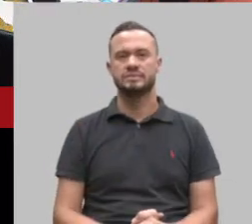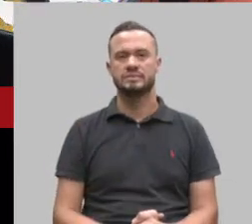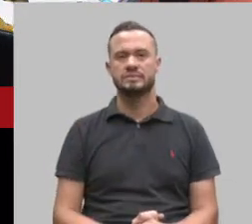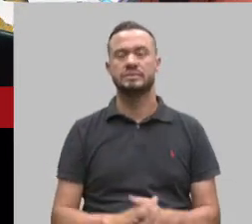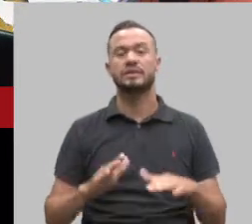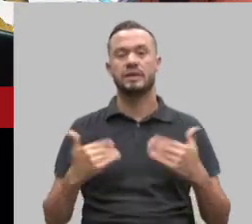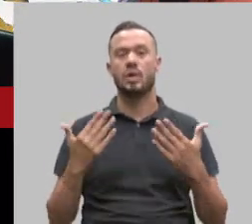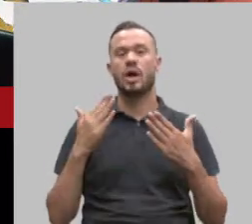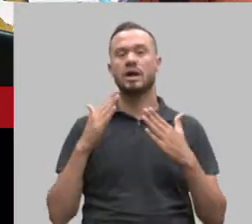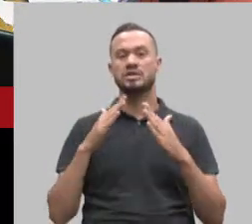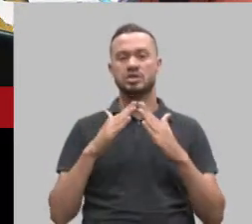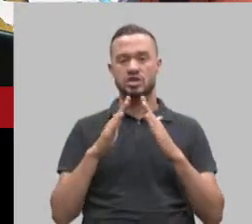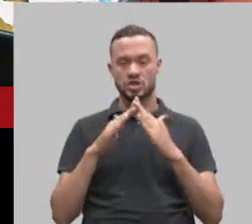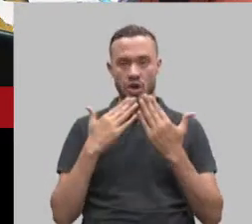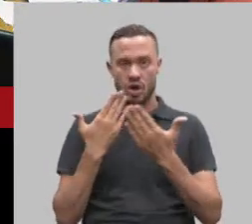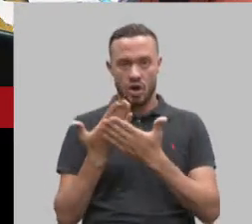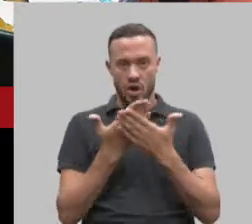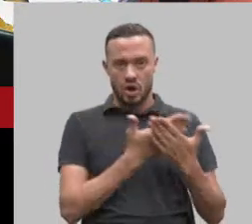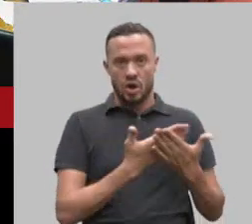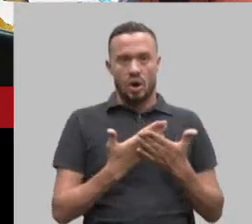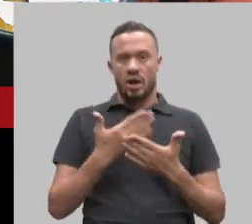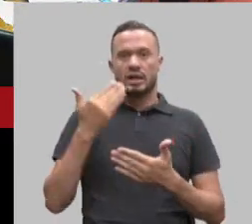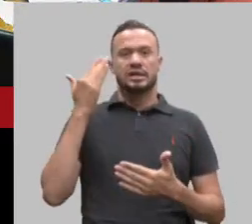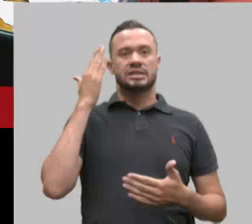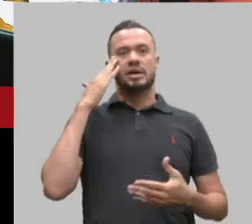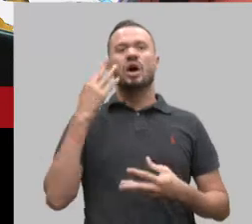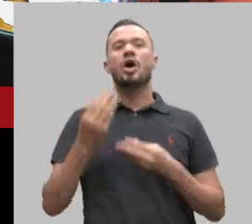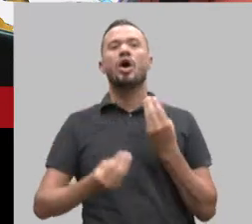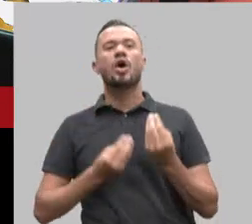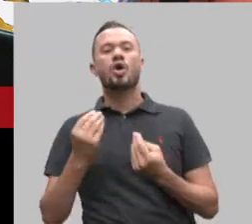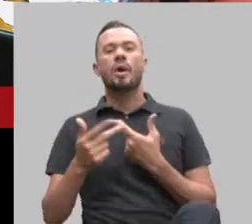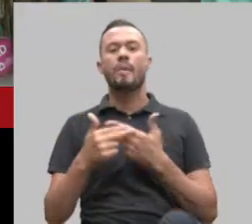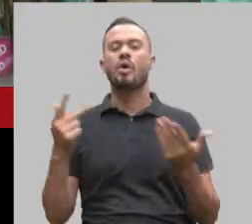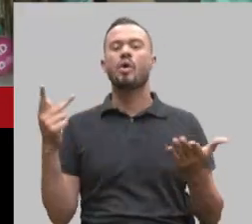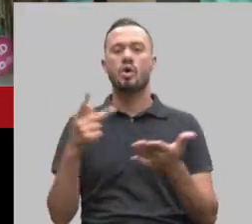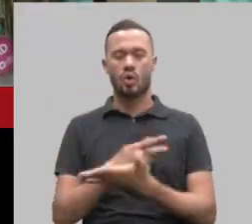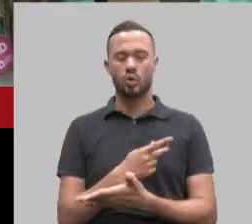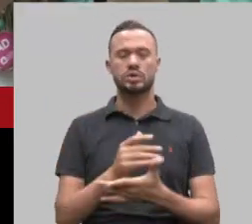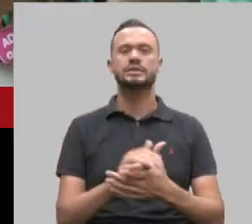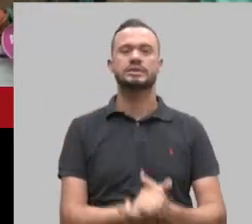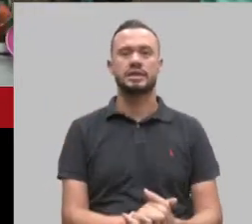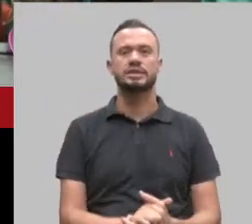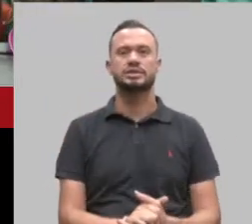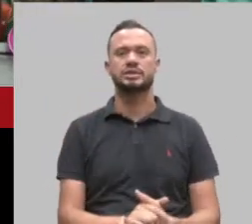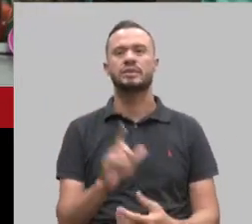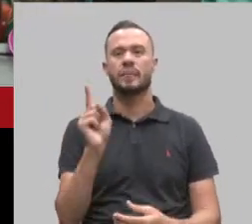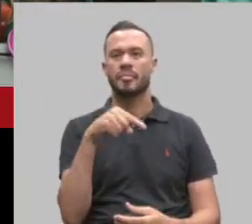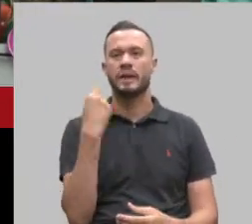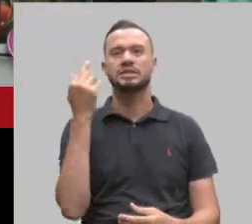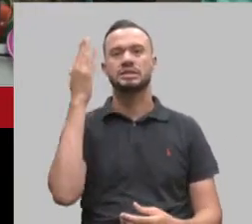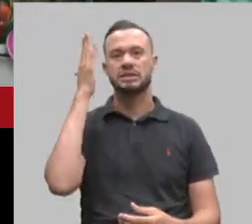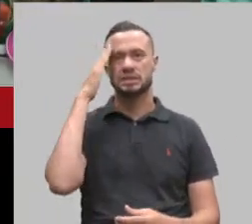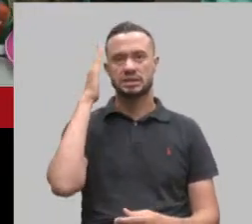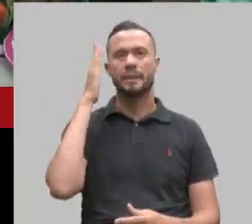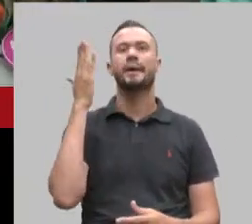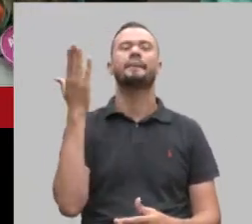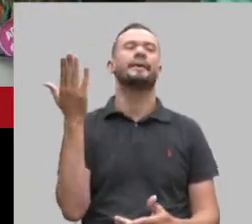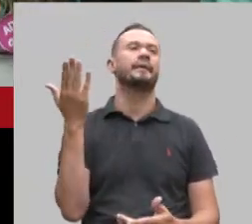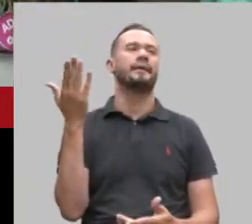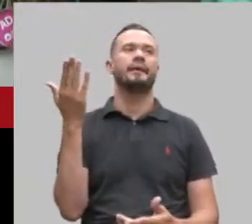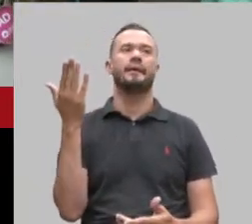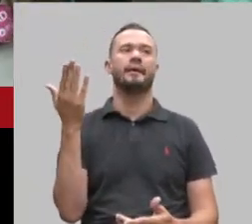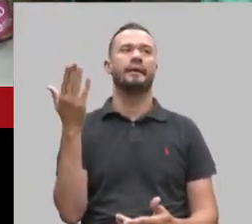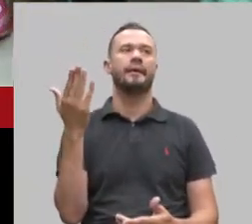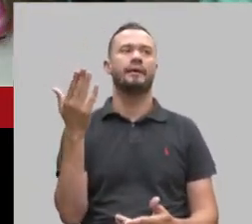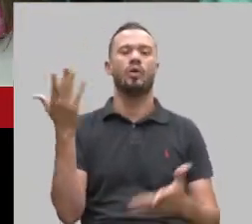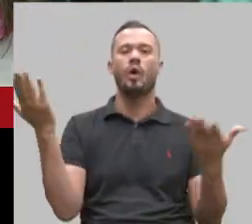primeira impressão de como o sistema funciona e como a sociedade funciona e como nós sabemos o sistema mata o sistema discrimina e